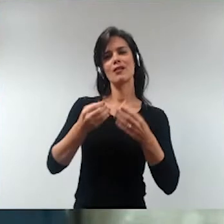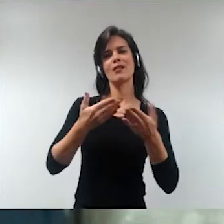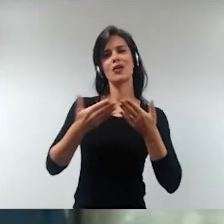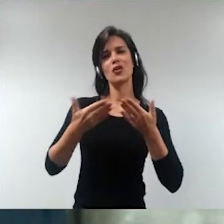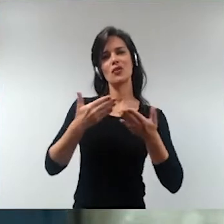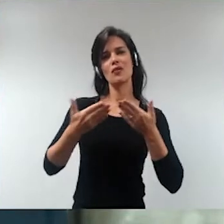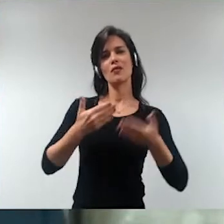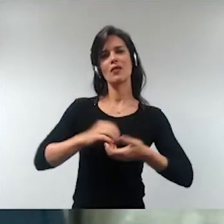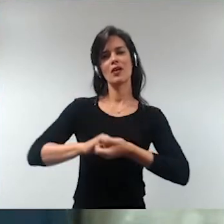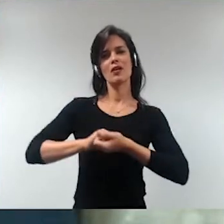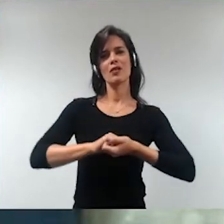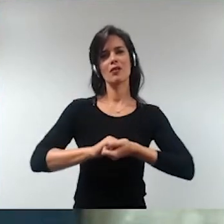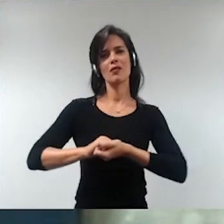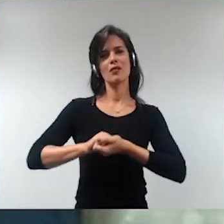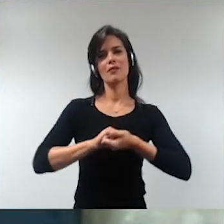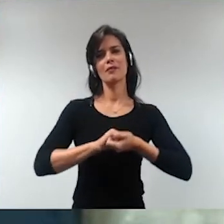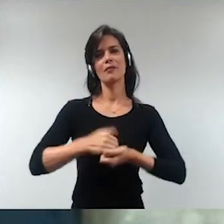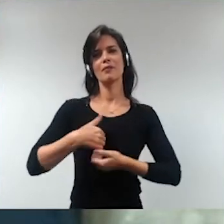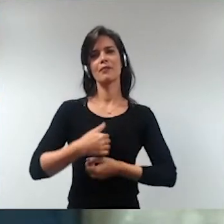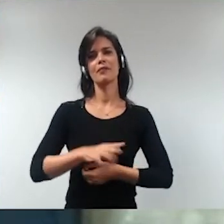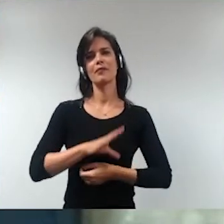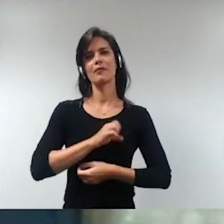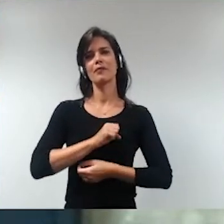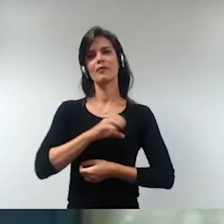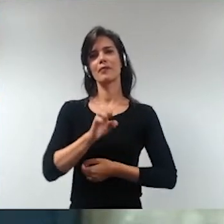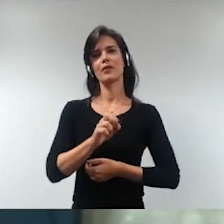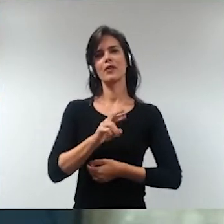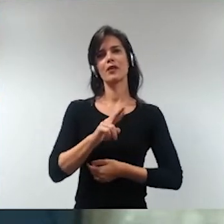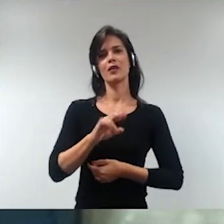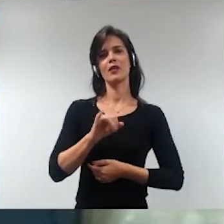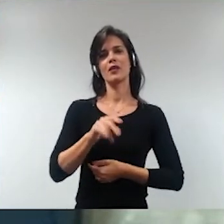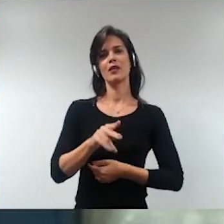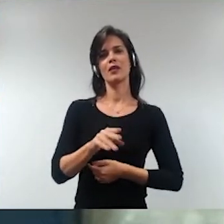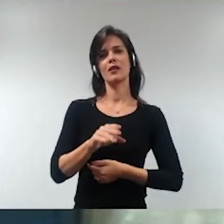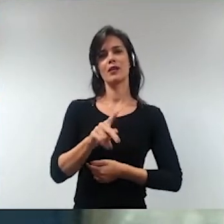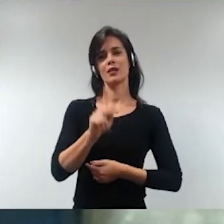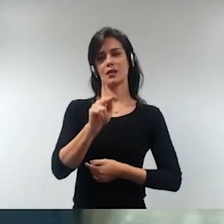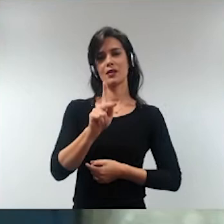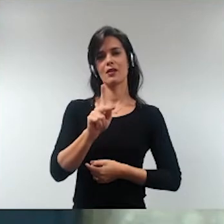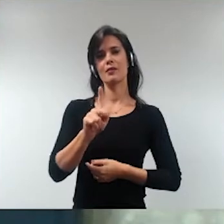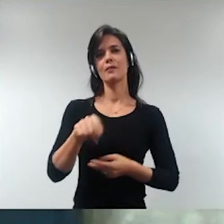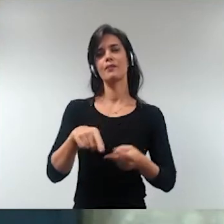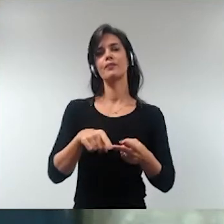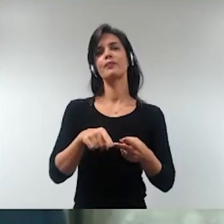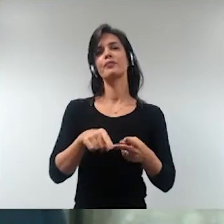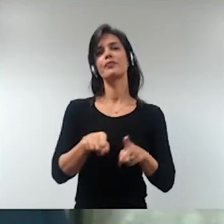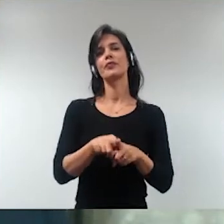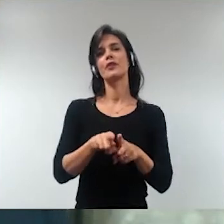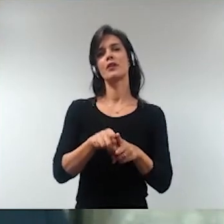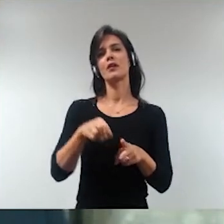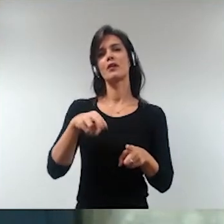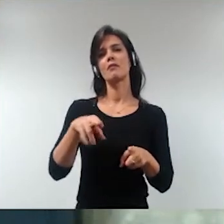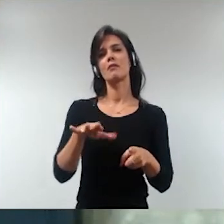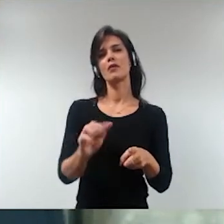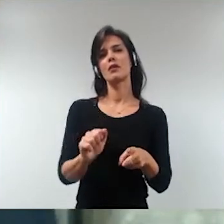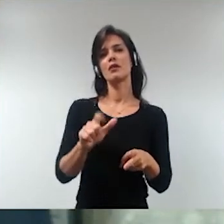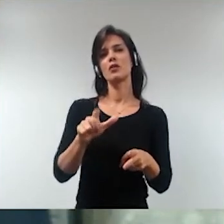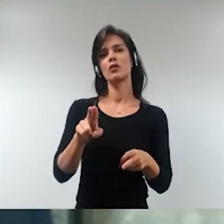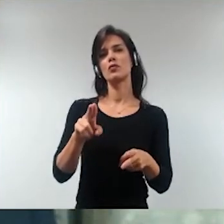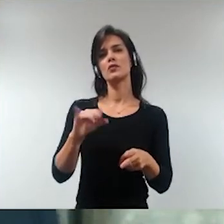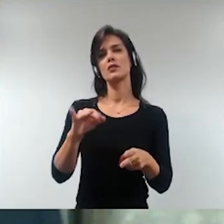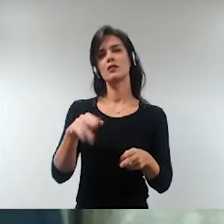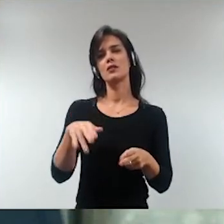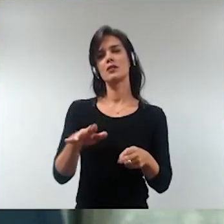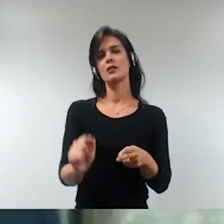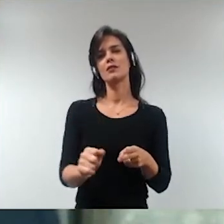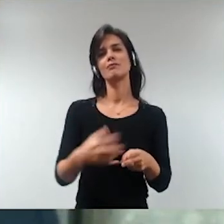Quero cumprimentar meu querido amigo Eric Venâncio, cumprimentar nossa querida amiga Maria Luciana.